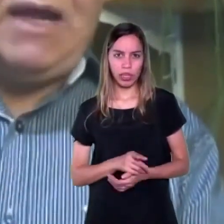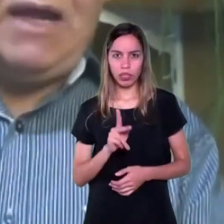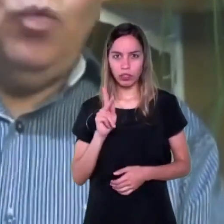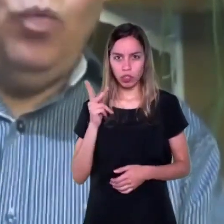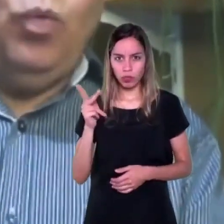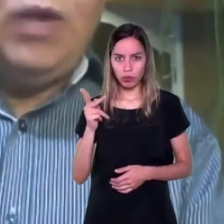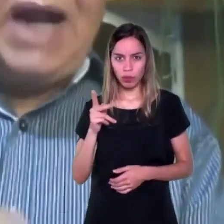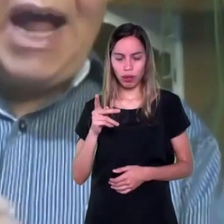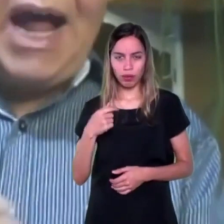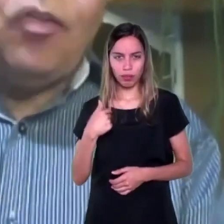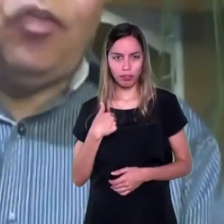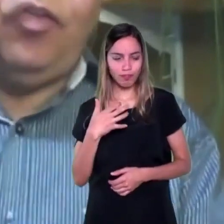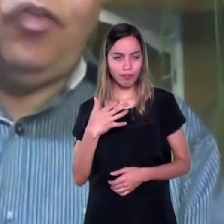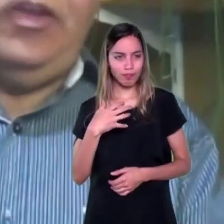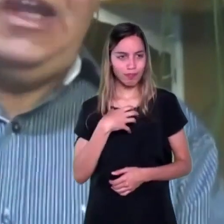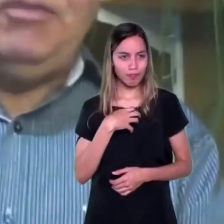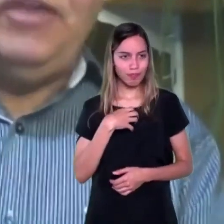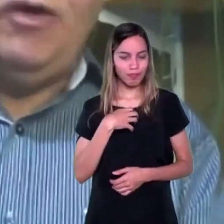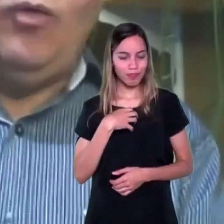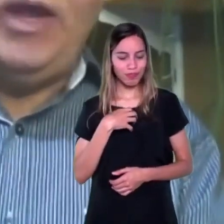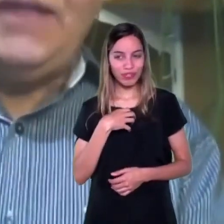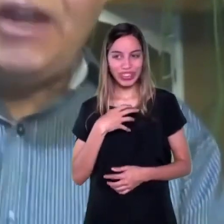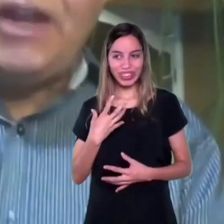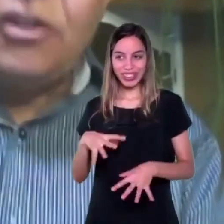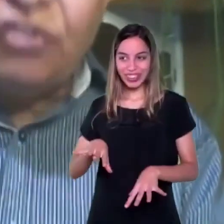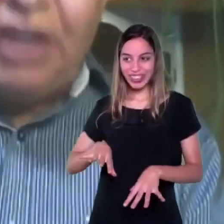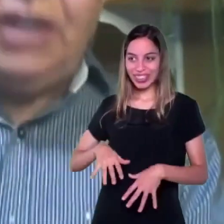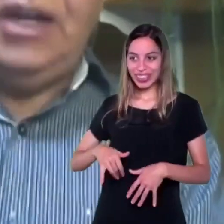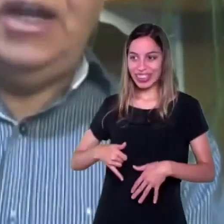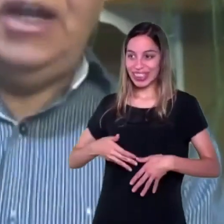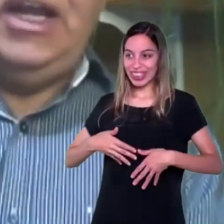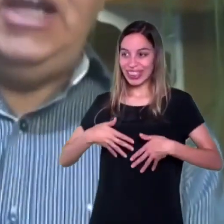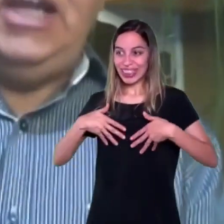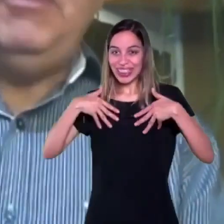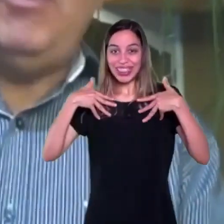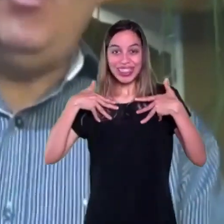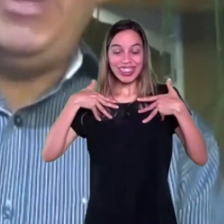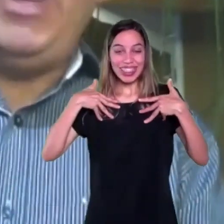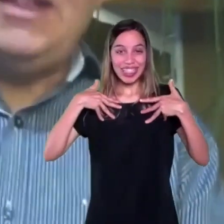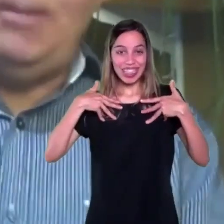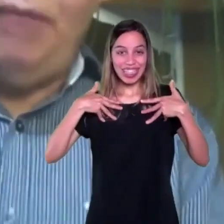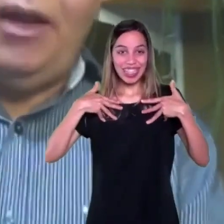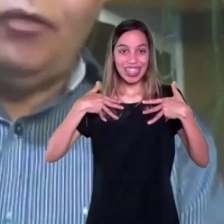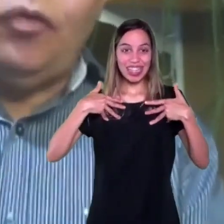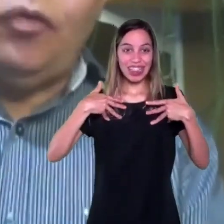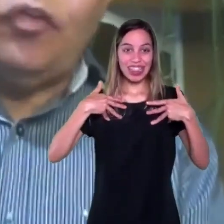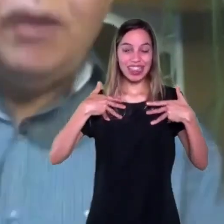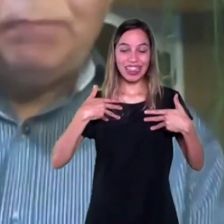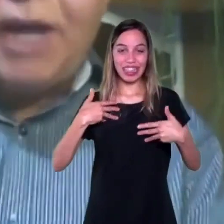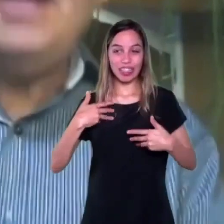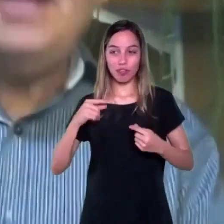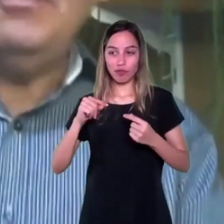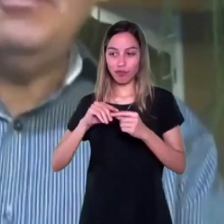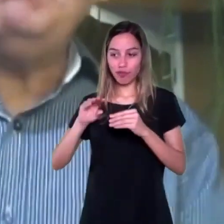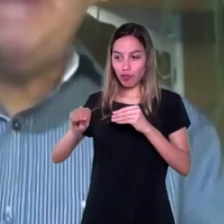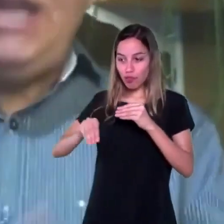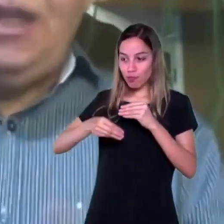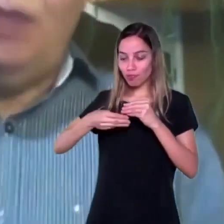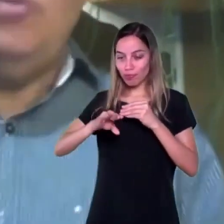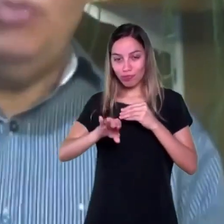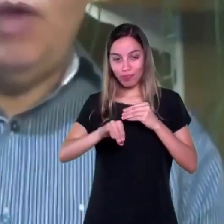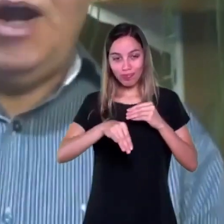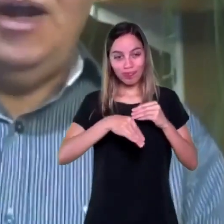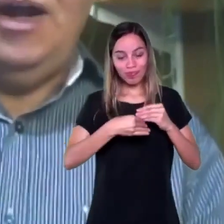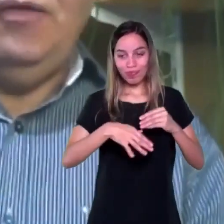assim um gás e que me dão energia e que me dão elementos para